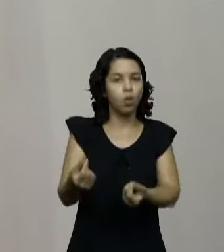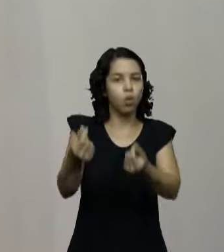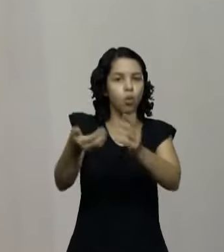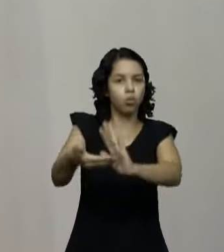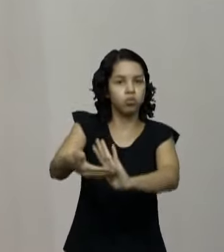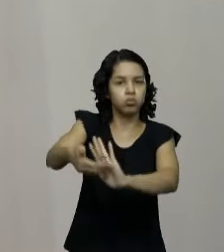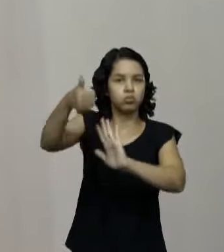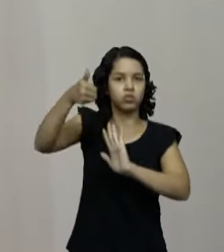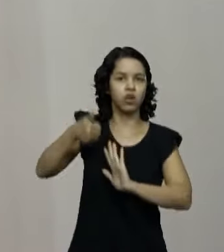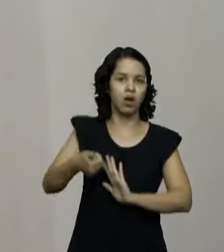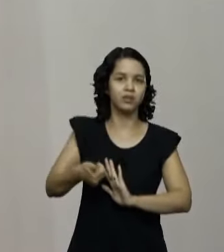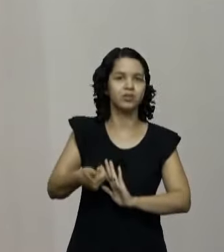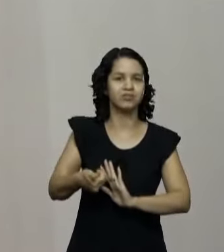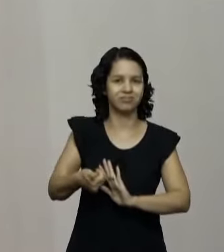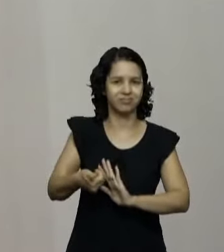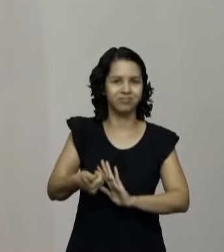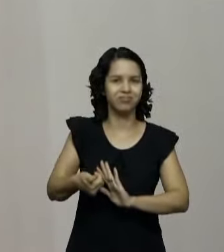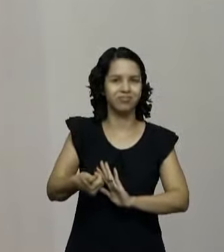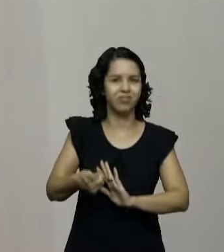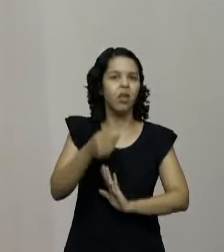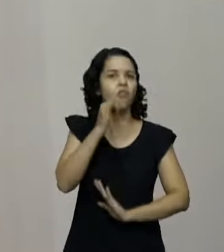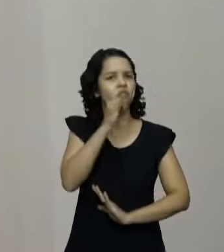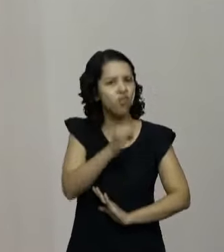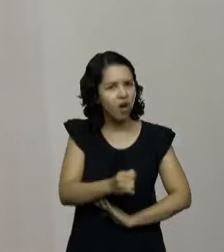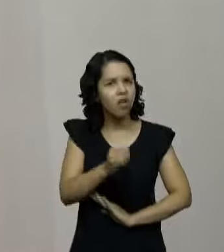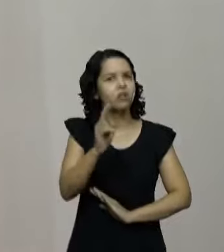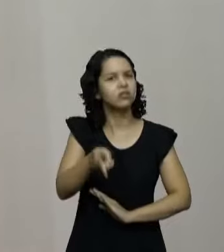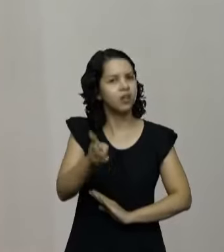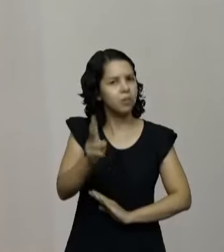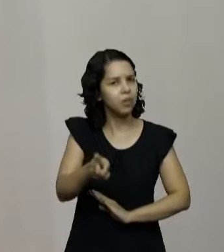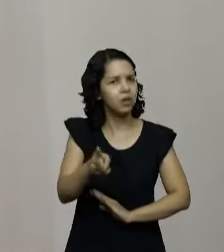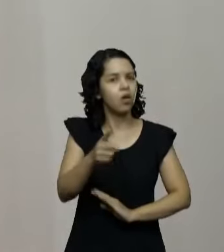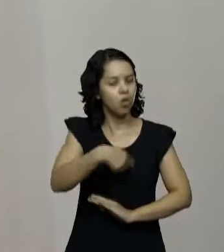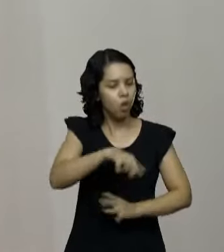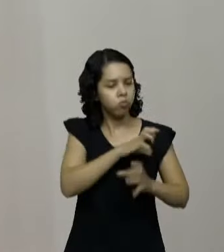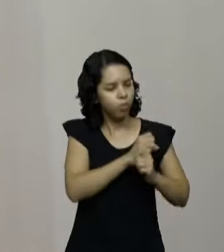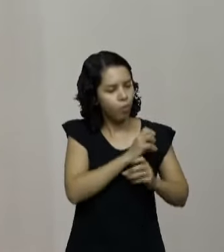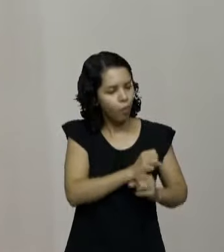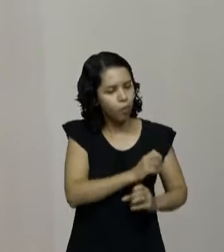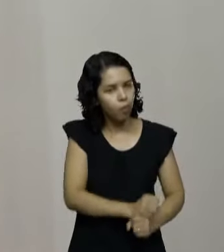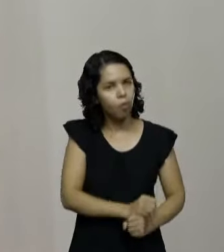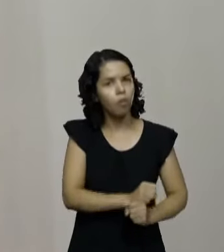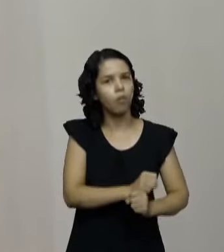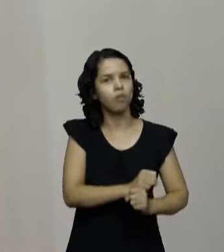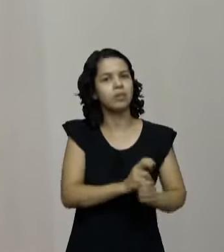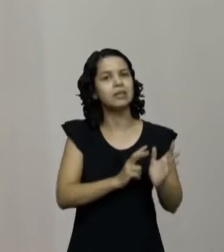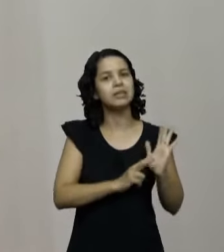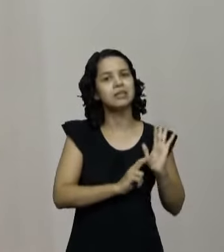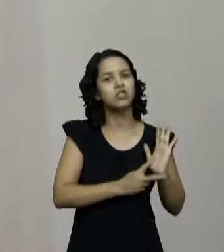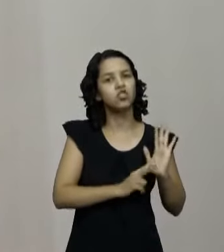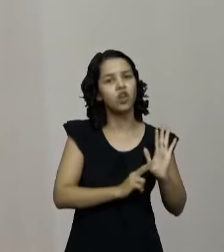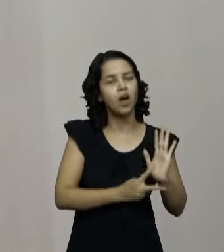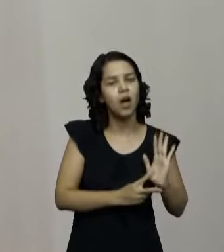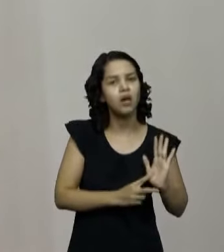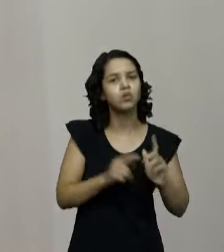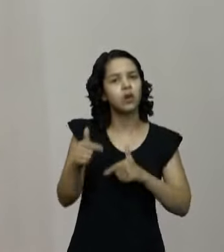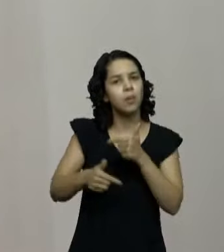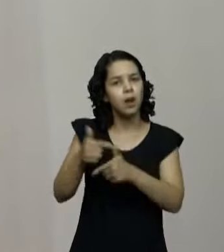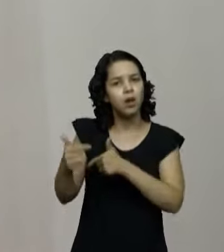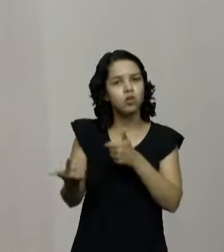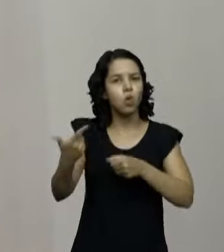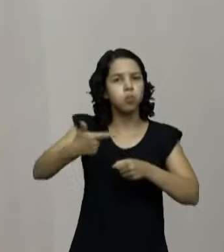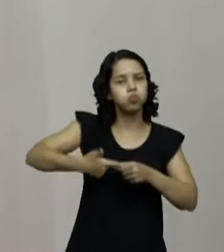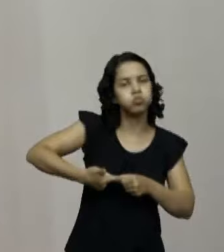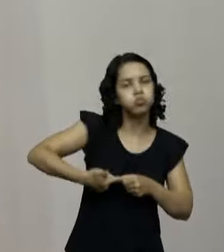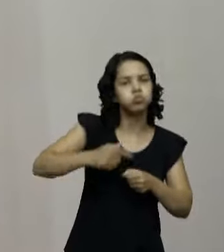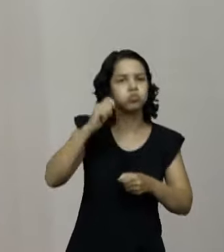tenho dito sempre, pelos cálculos que a gente tem acompanhado do nosso sindicato dos petroleiros, cada botijão de gás